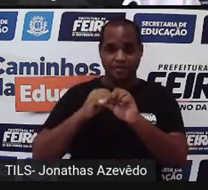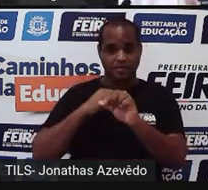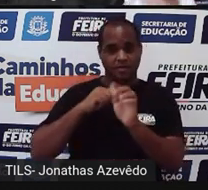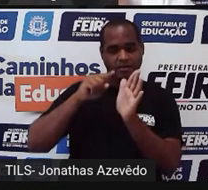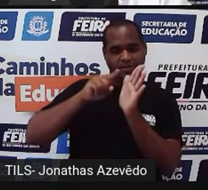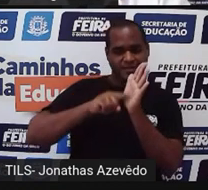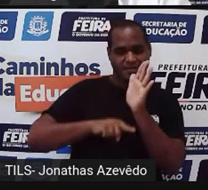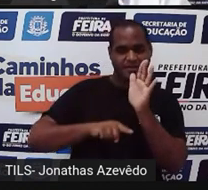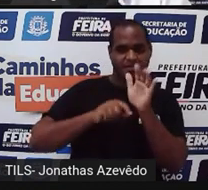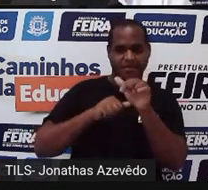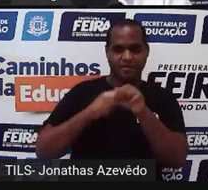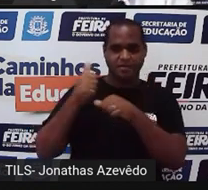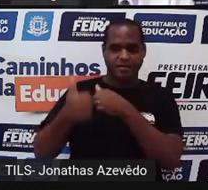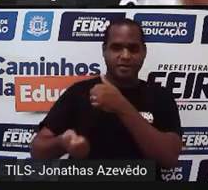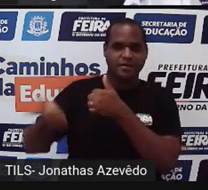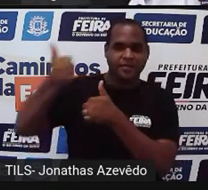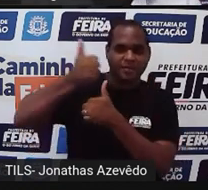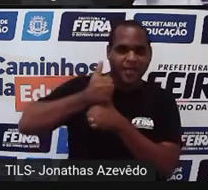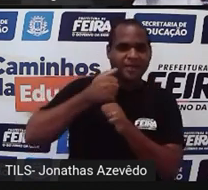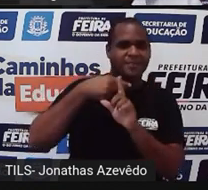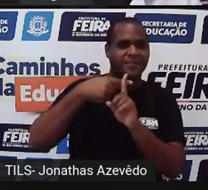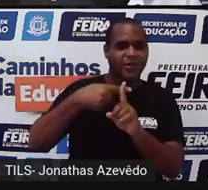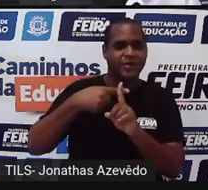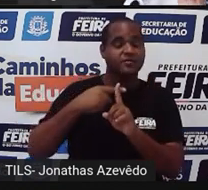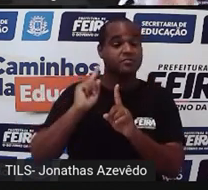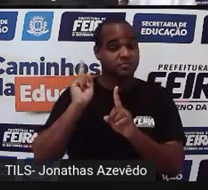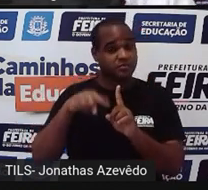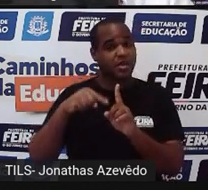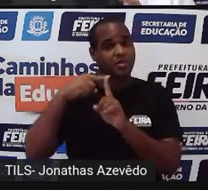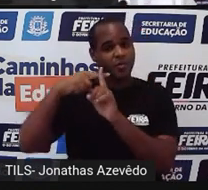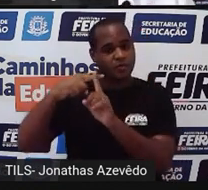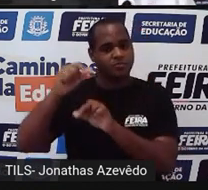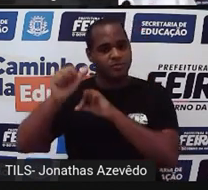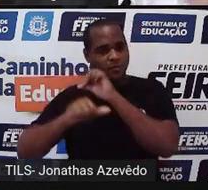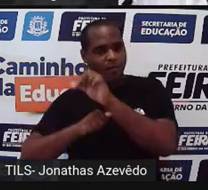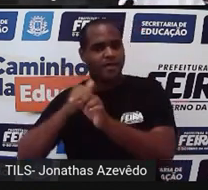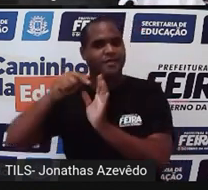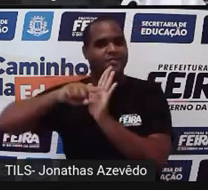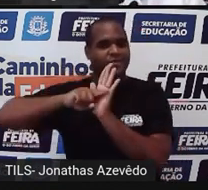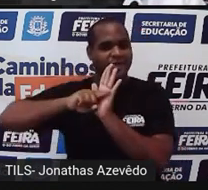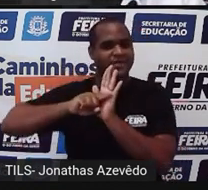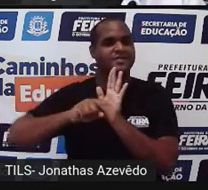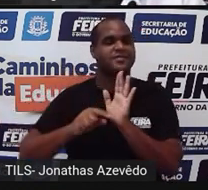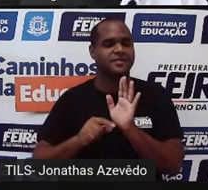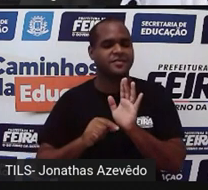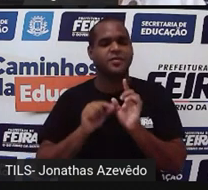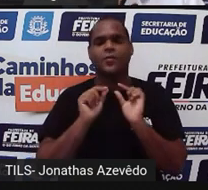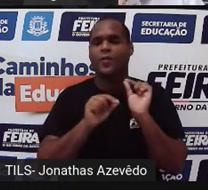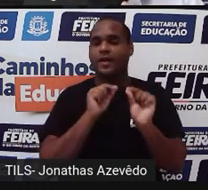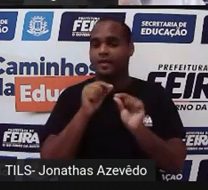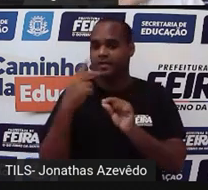negativo fica positivo. O que tiver positivo vai ficar negativo, desde que